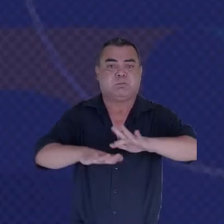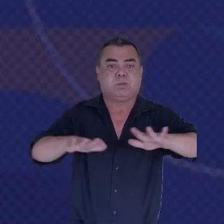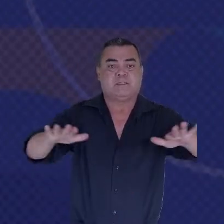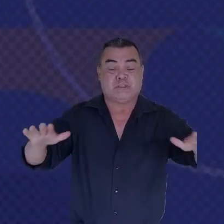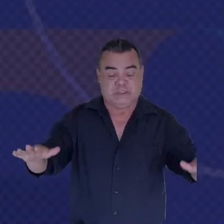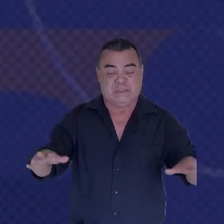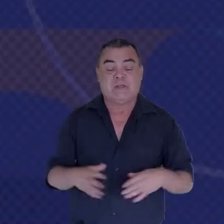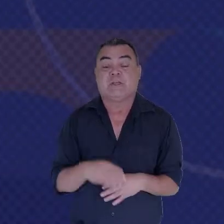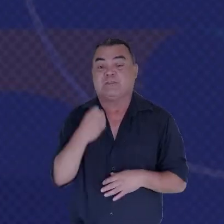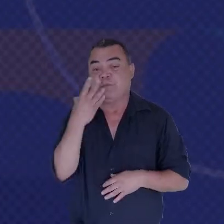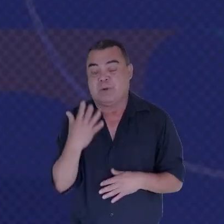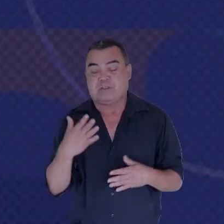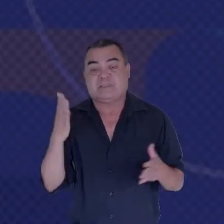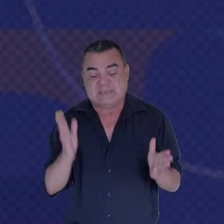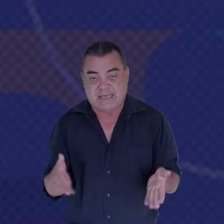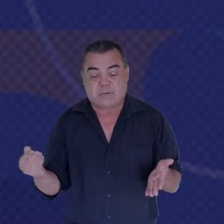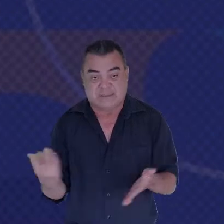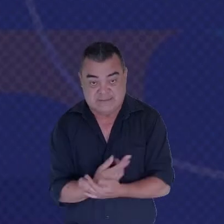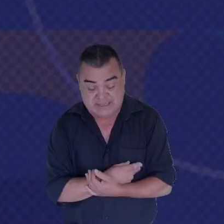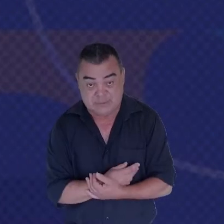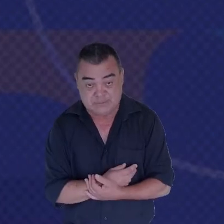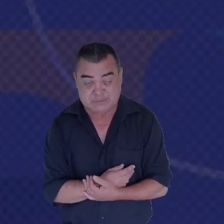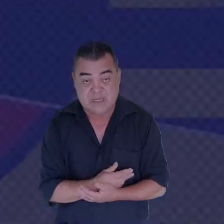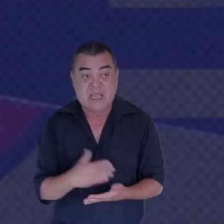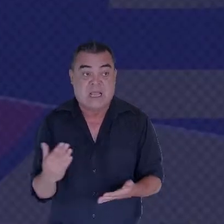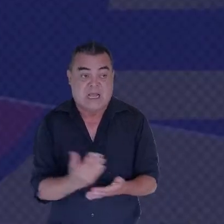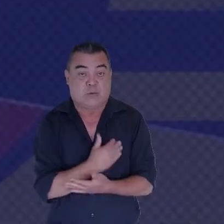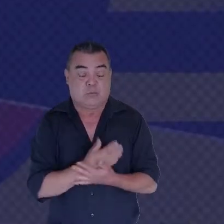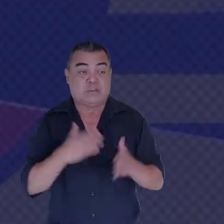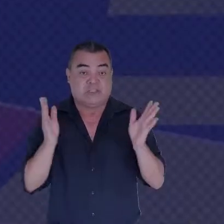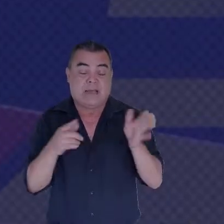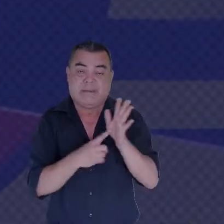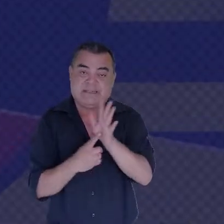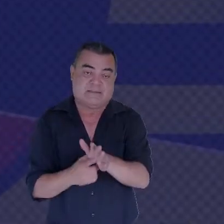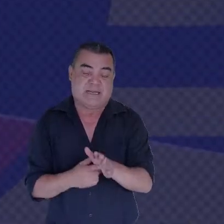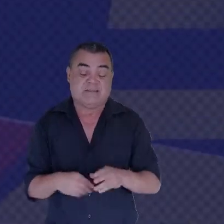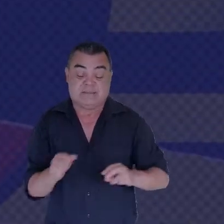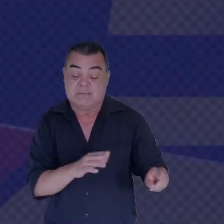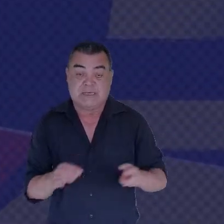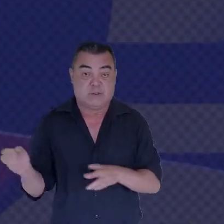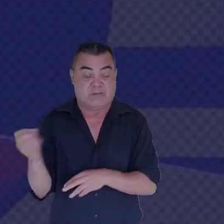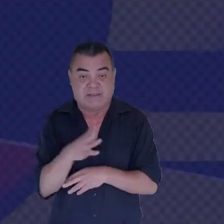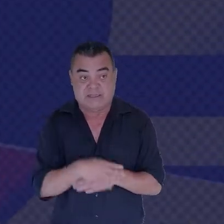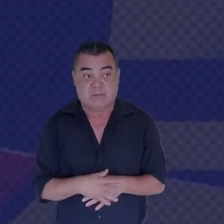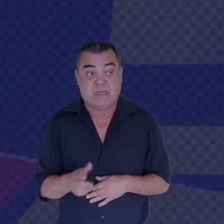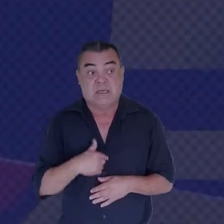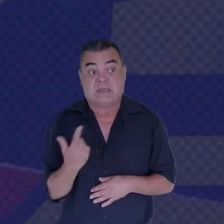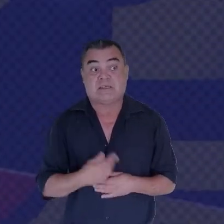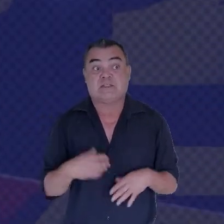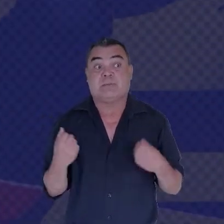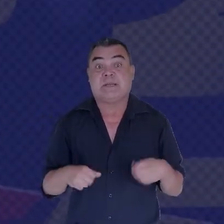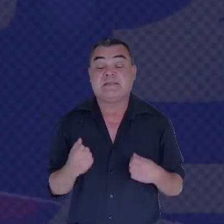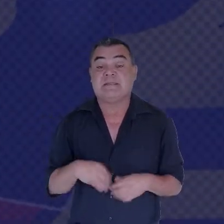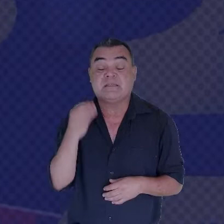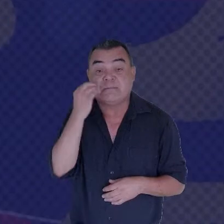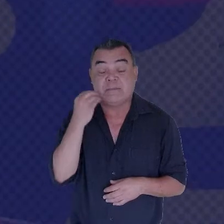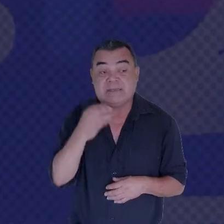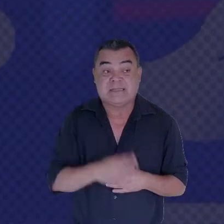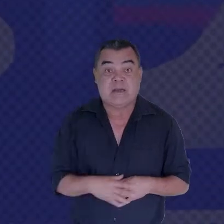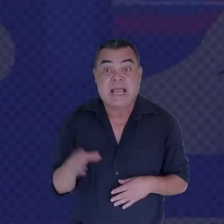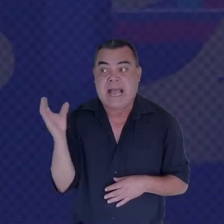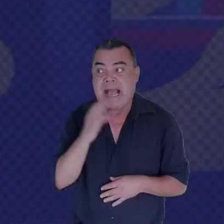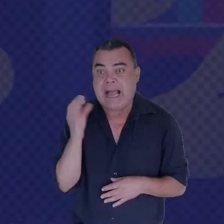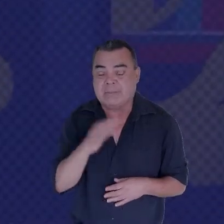o que de bom hoje o sendo inclusive alguns foram apresentados aqui na semana de inovação e que a gente precisa experimentar